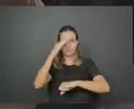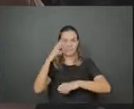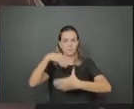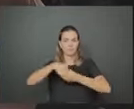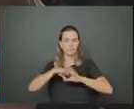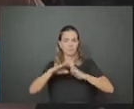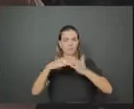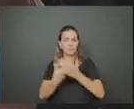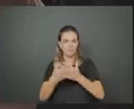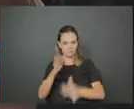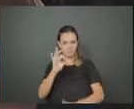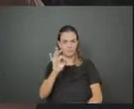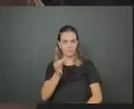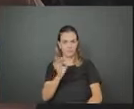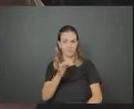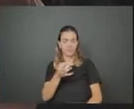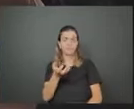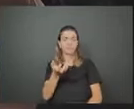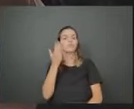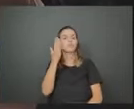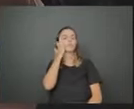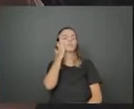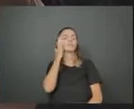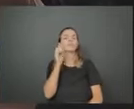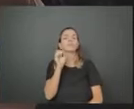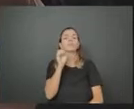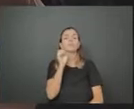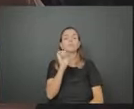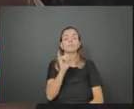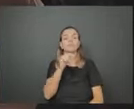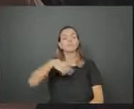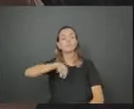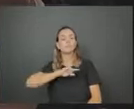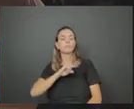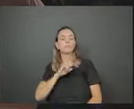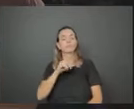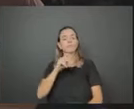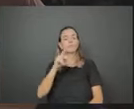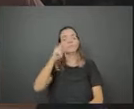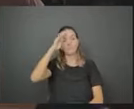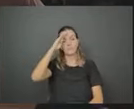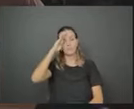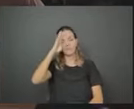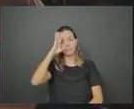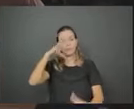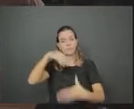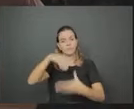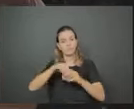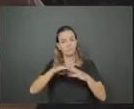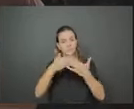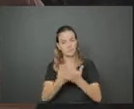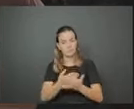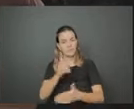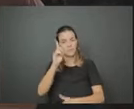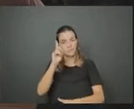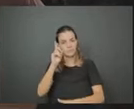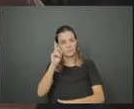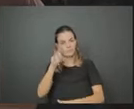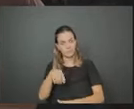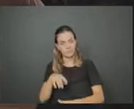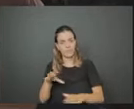né? Gostaria de saber se esses militares que estão nas escolas são do quadro da Polícia Militar, ou se não são, e como funciona,